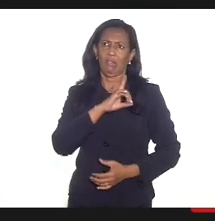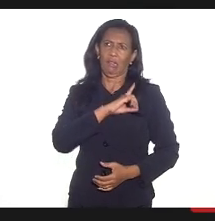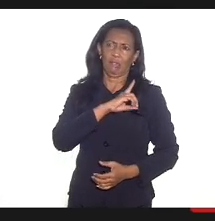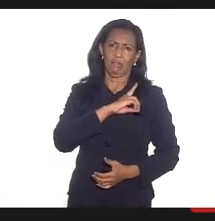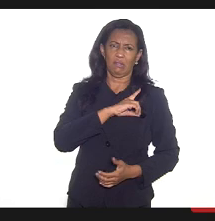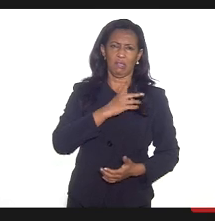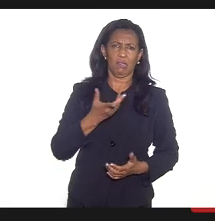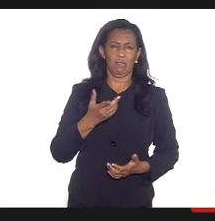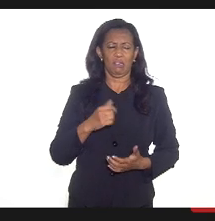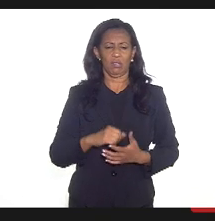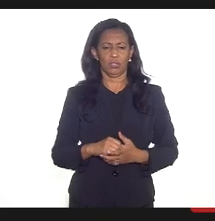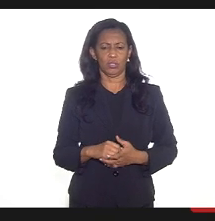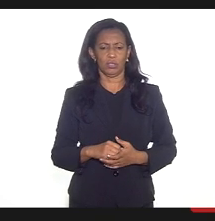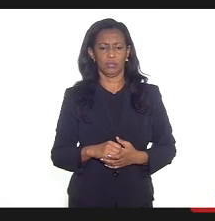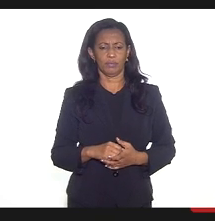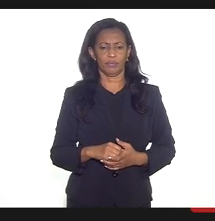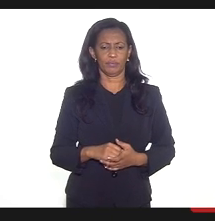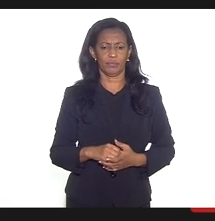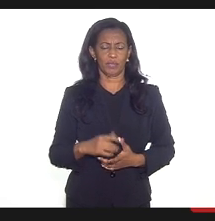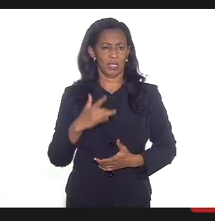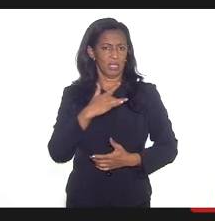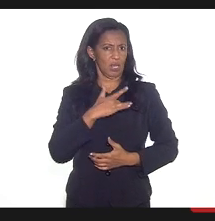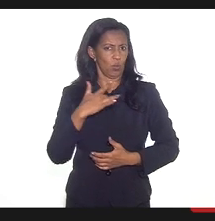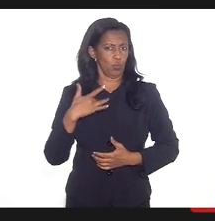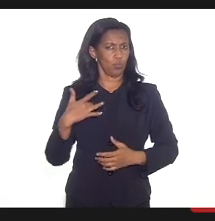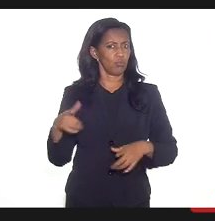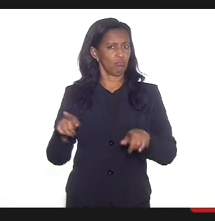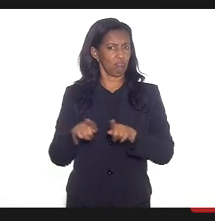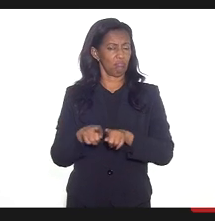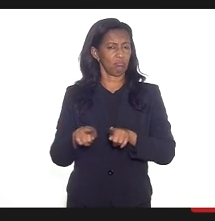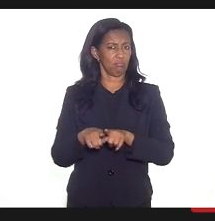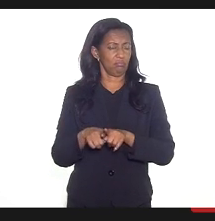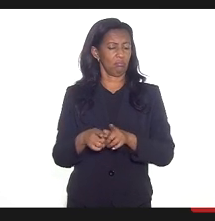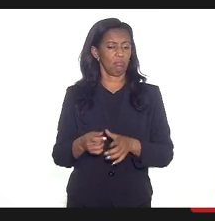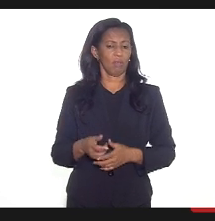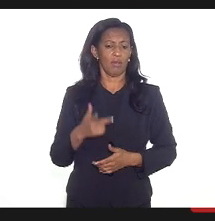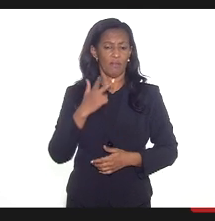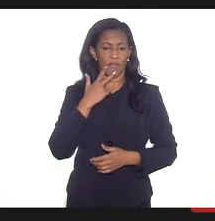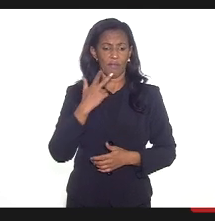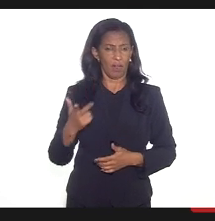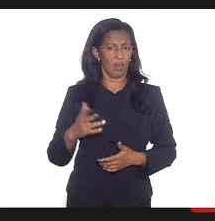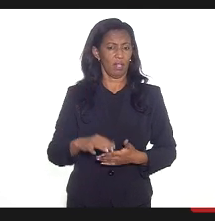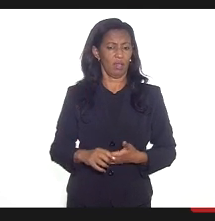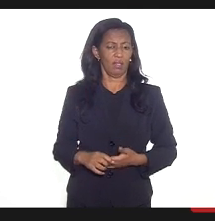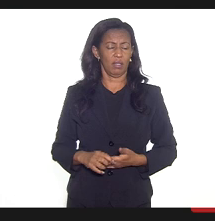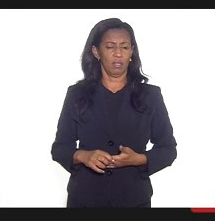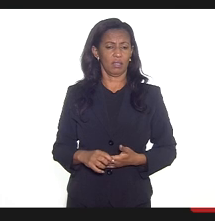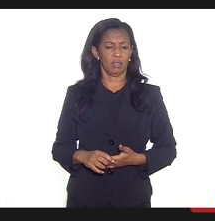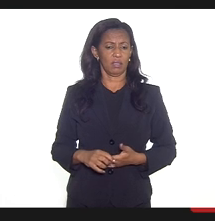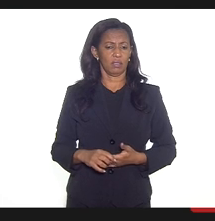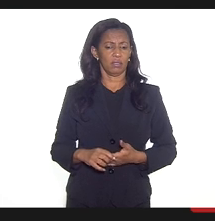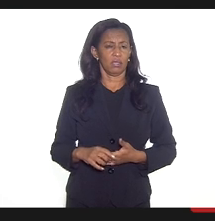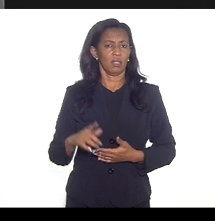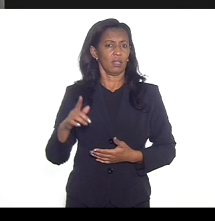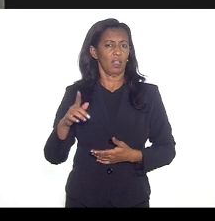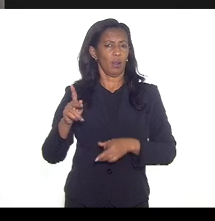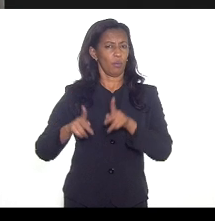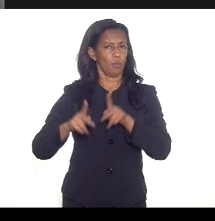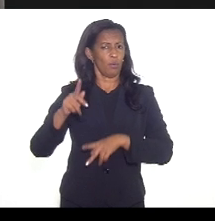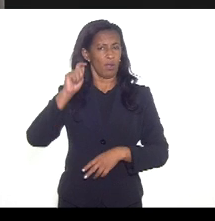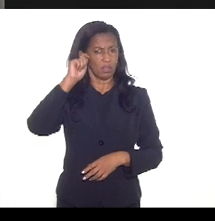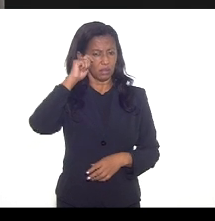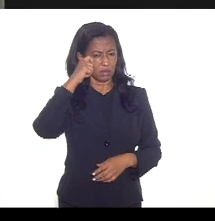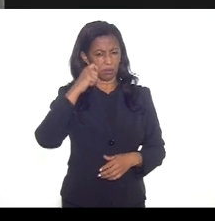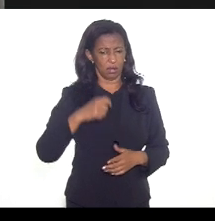delegacias, na saúde também, a respeito da população negra, da